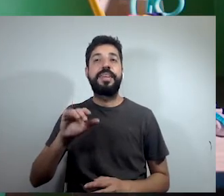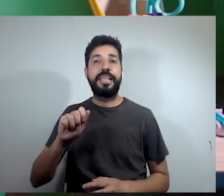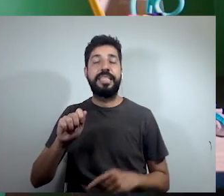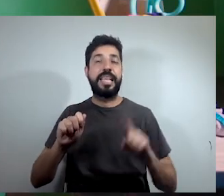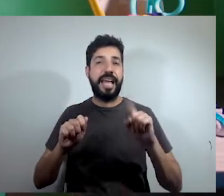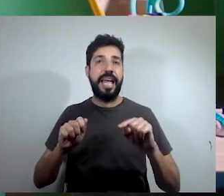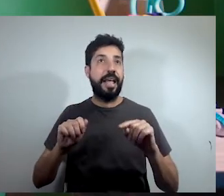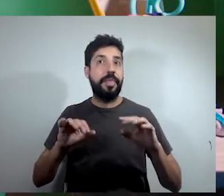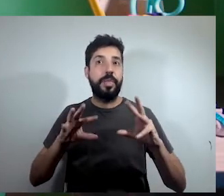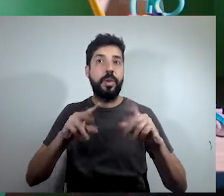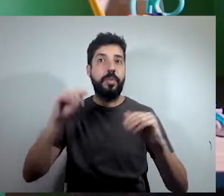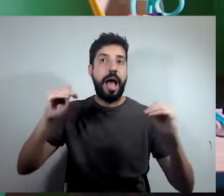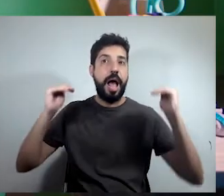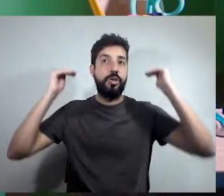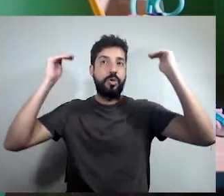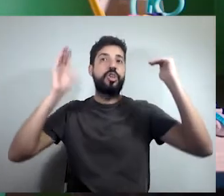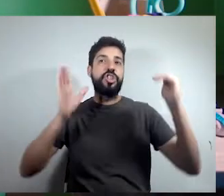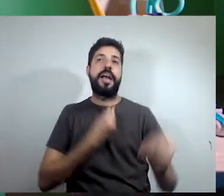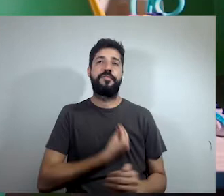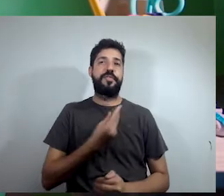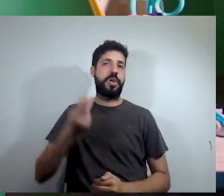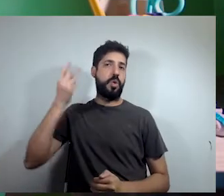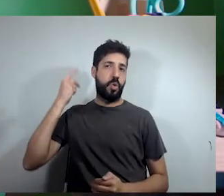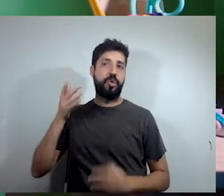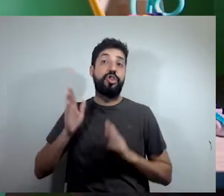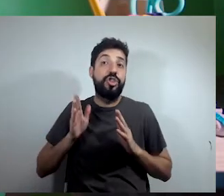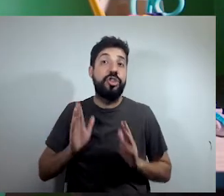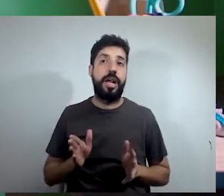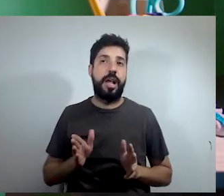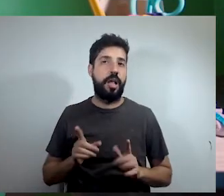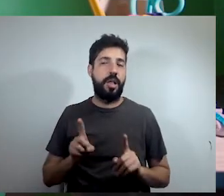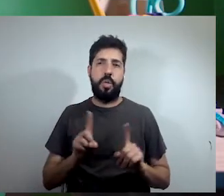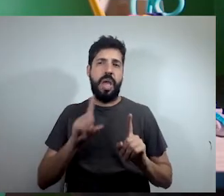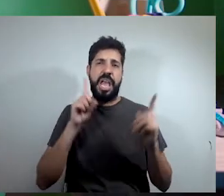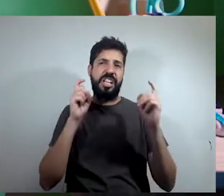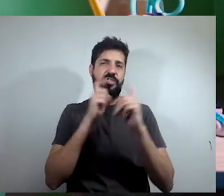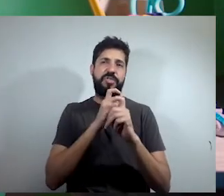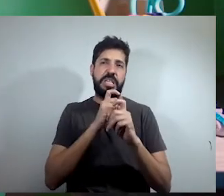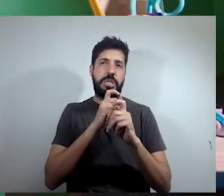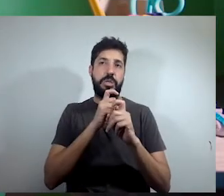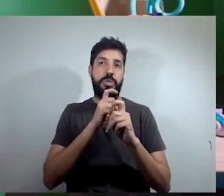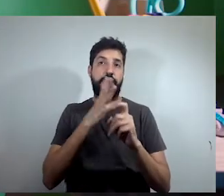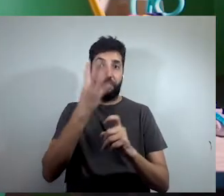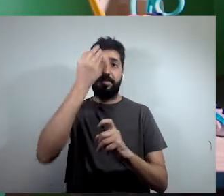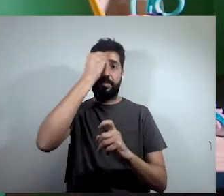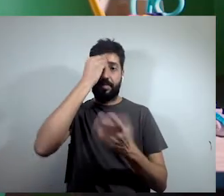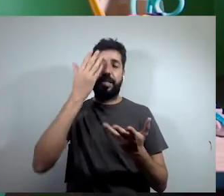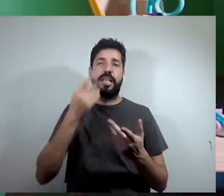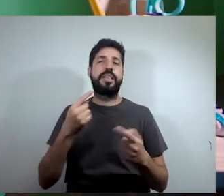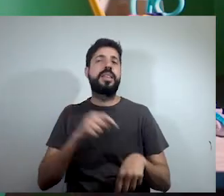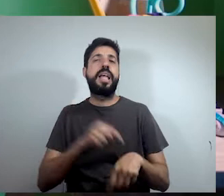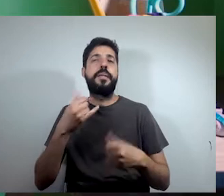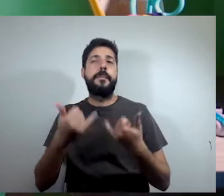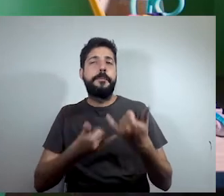todos vocês adultos que estão assistindo aí já viveram. Então não é muito difícil da gente lembrar. É o tempo da brincadeira, o